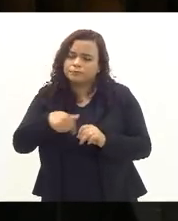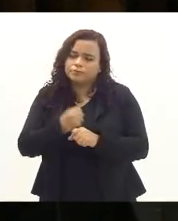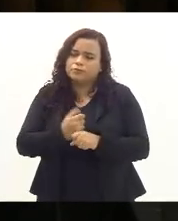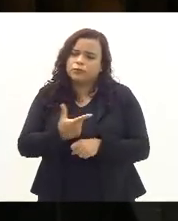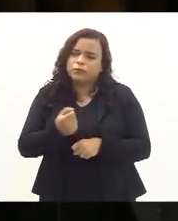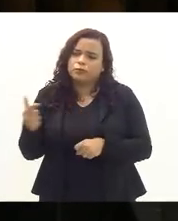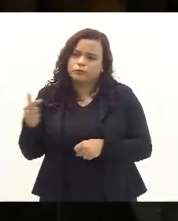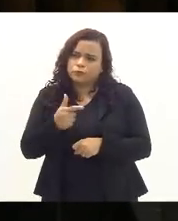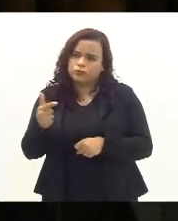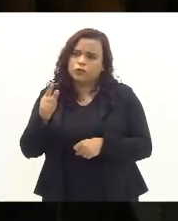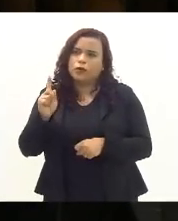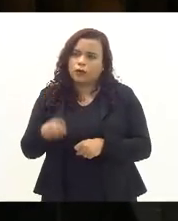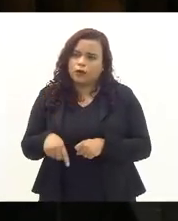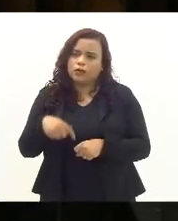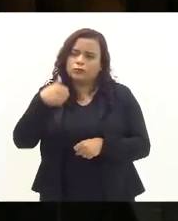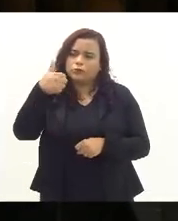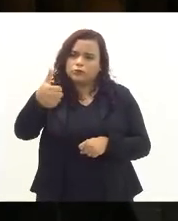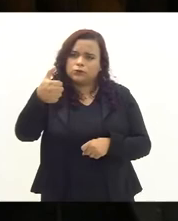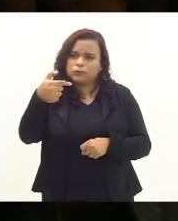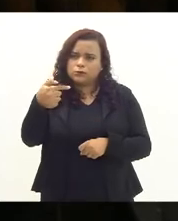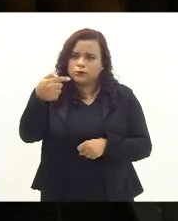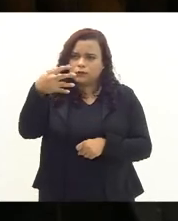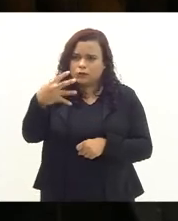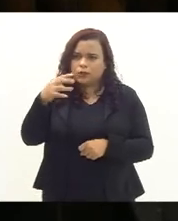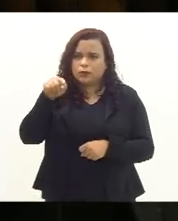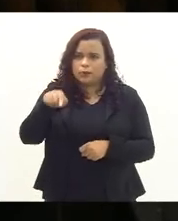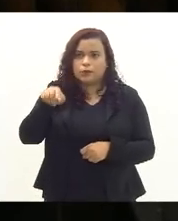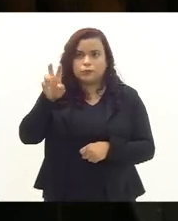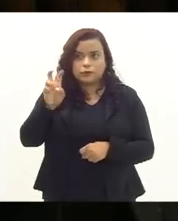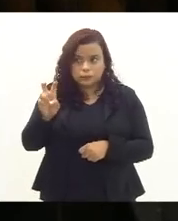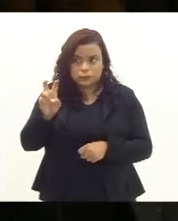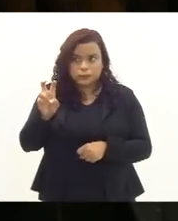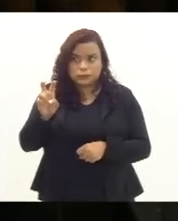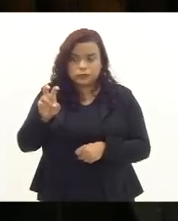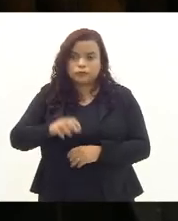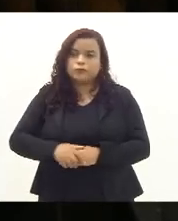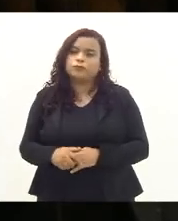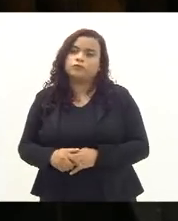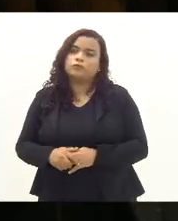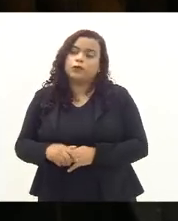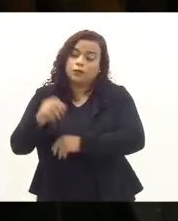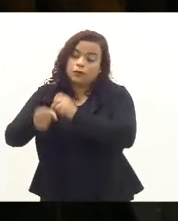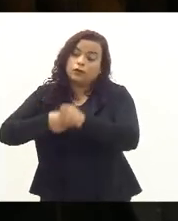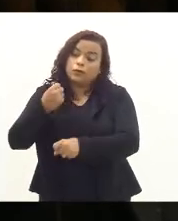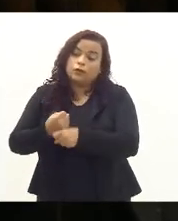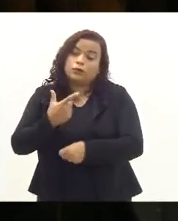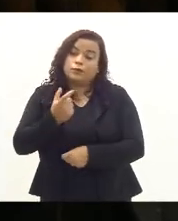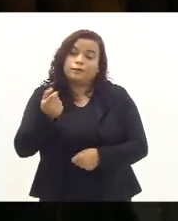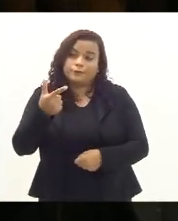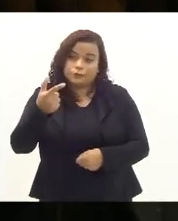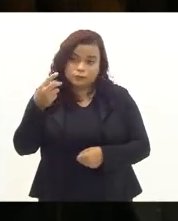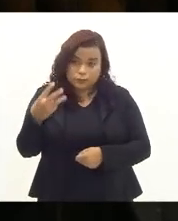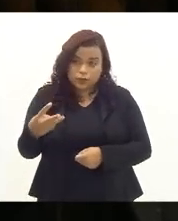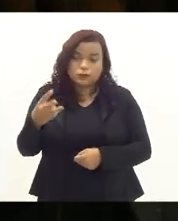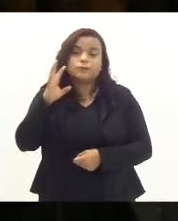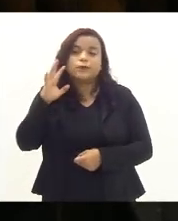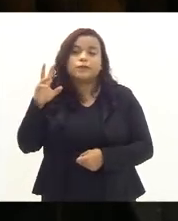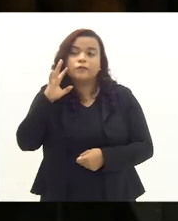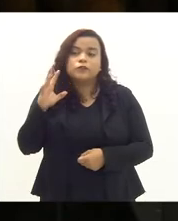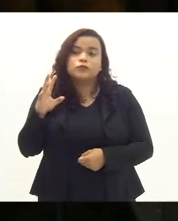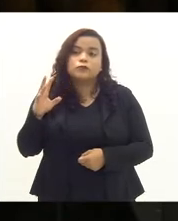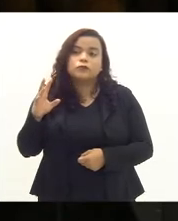22 está previsto 174 pontos 5 e para 23 está